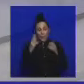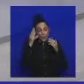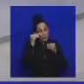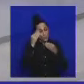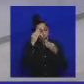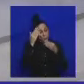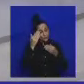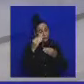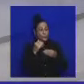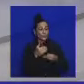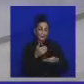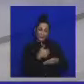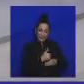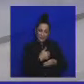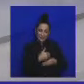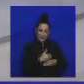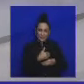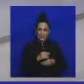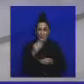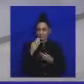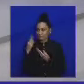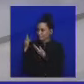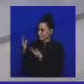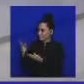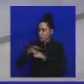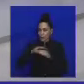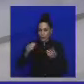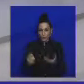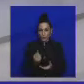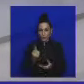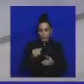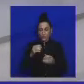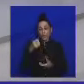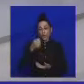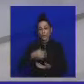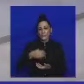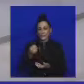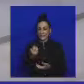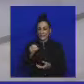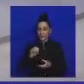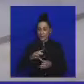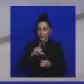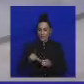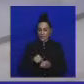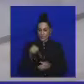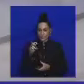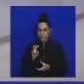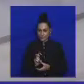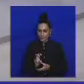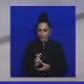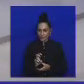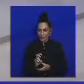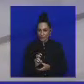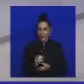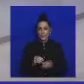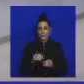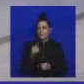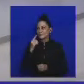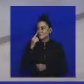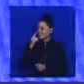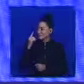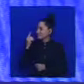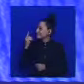lado, o suporte do Globo número 1 foi carregado com 80 bolas numeradas de 01 a 80 e serão sorteados 5 números.